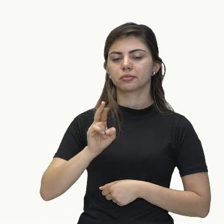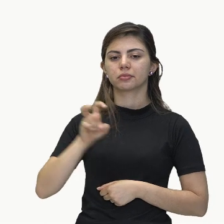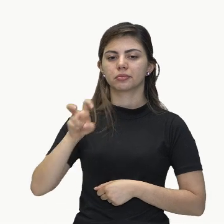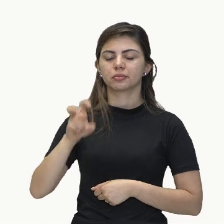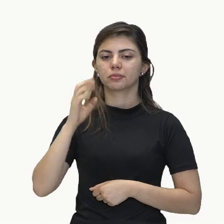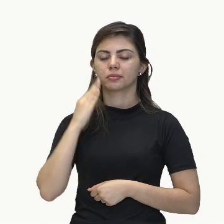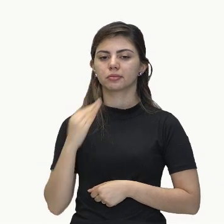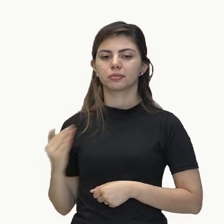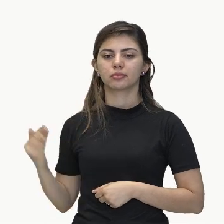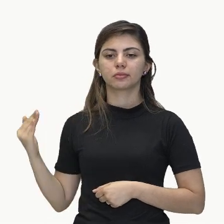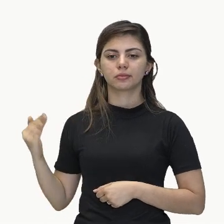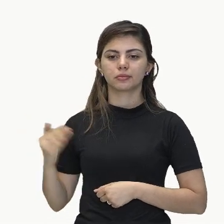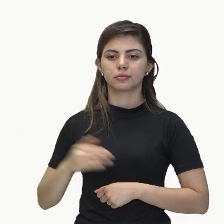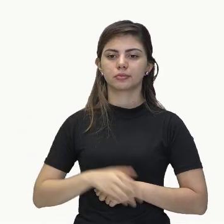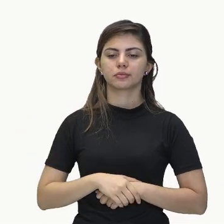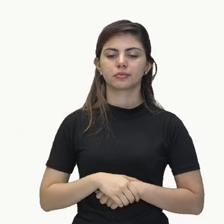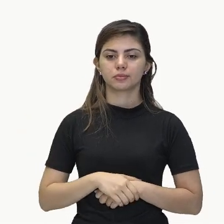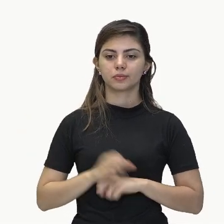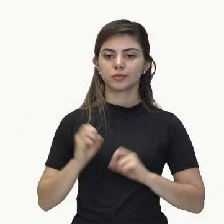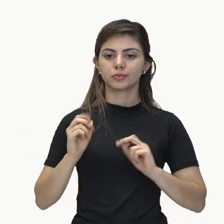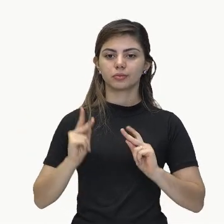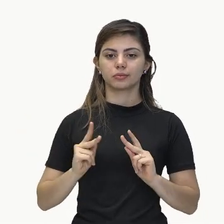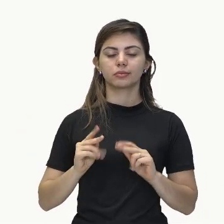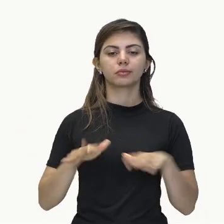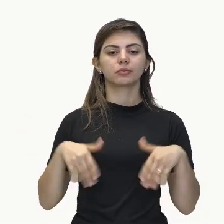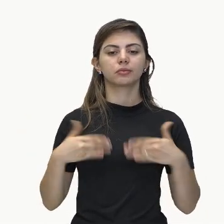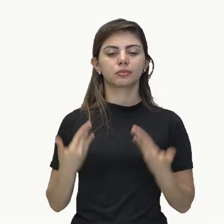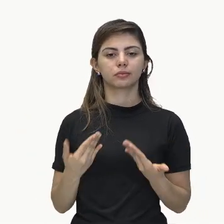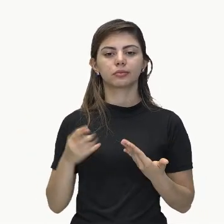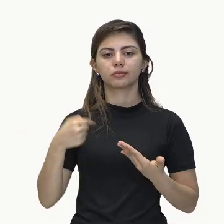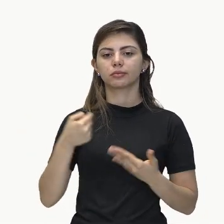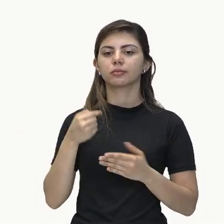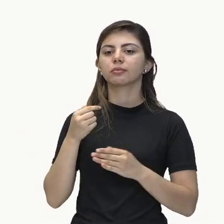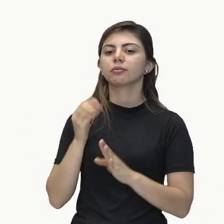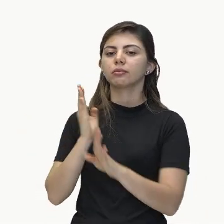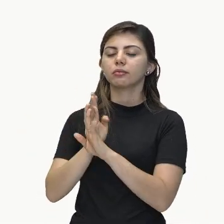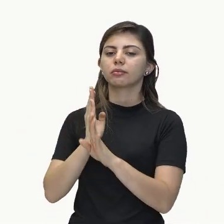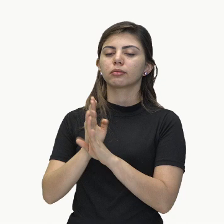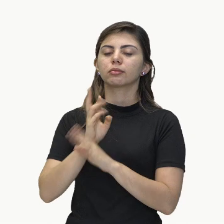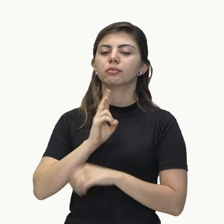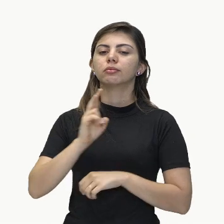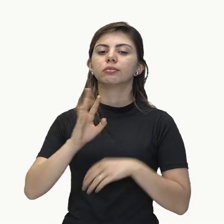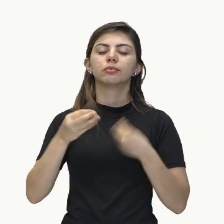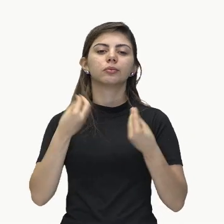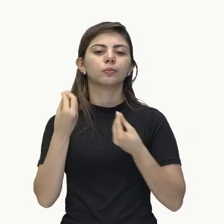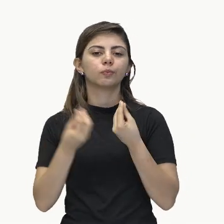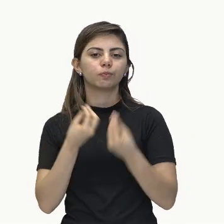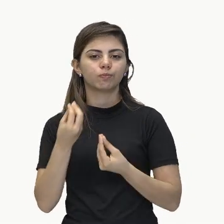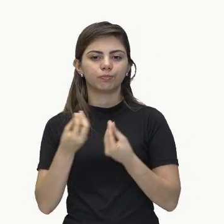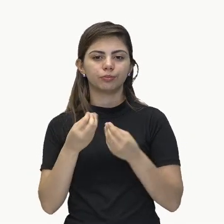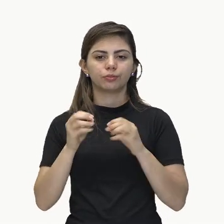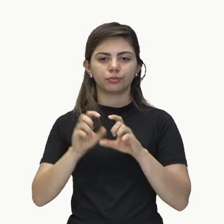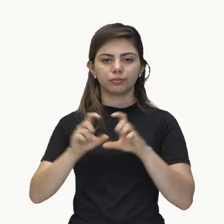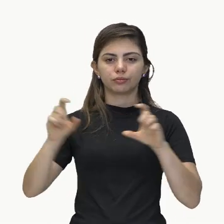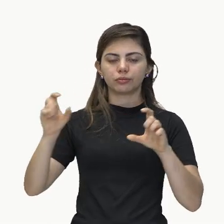divisão. Ok? Então, aqui o nosso conjunto solução. Tá? Vou colocar aqui em